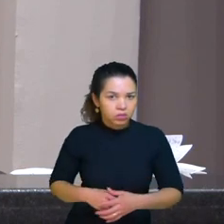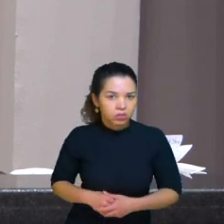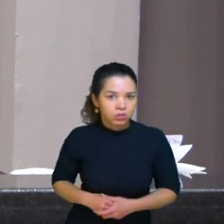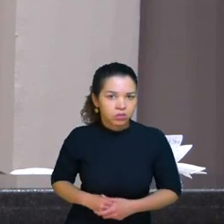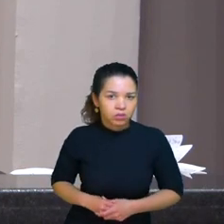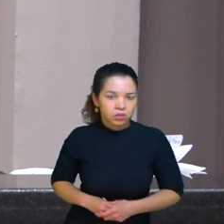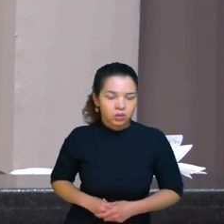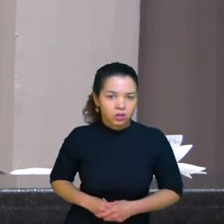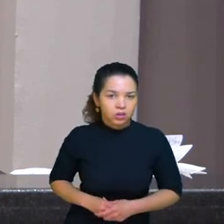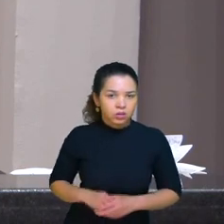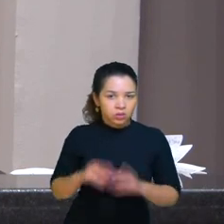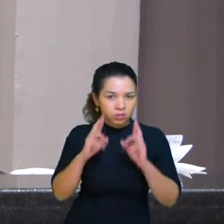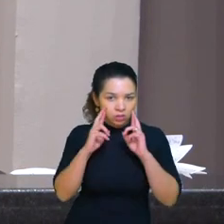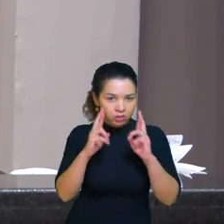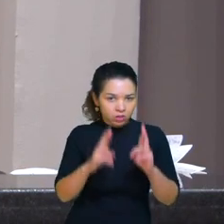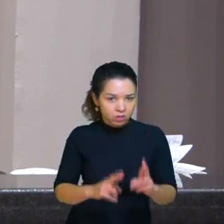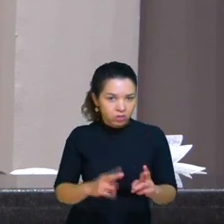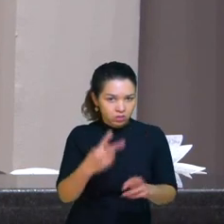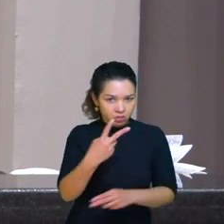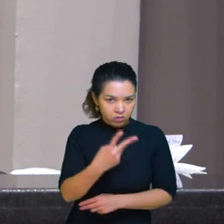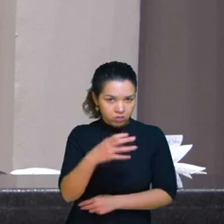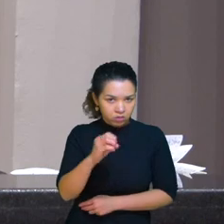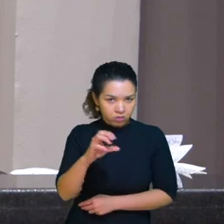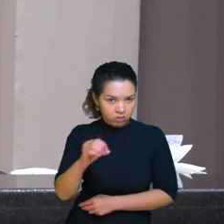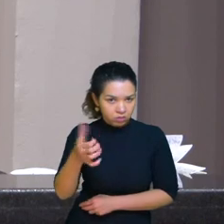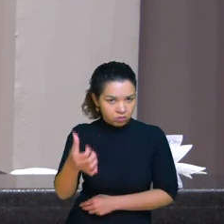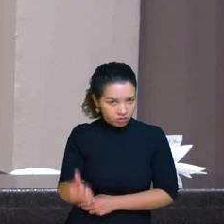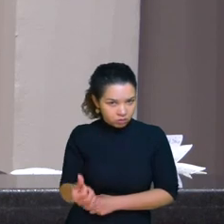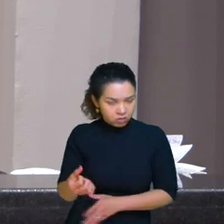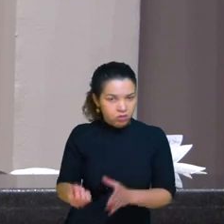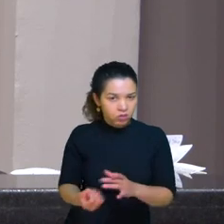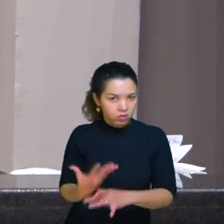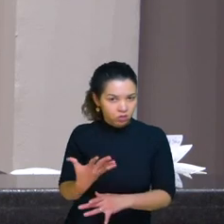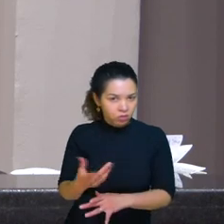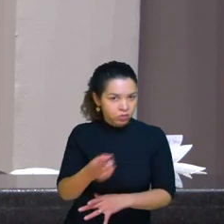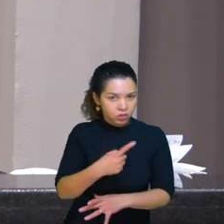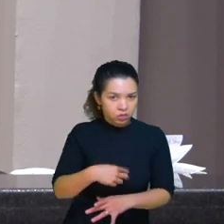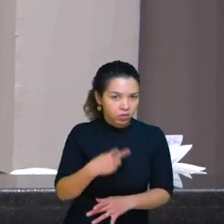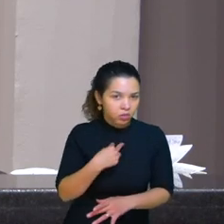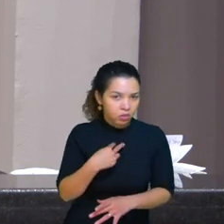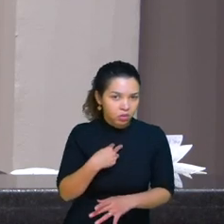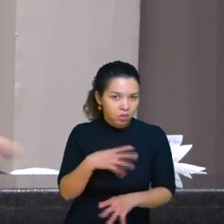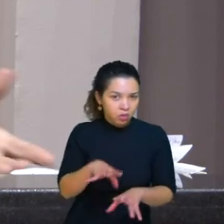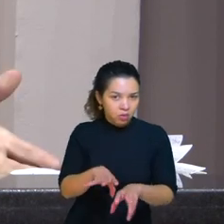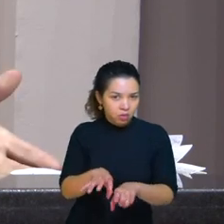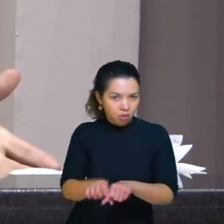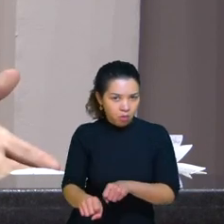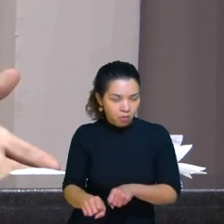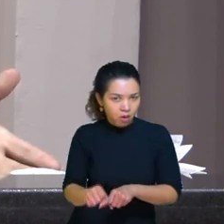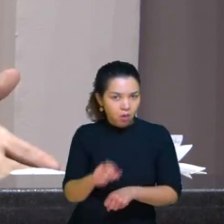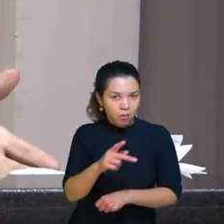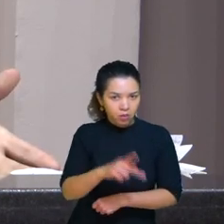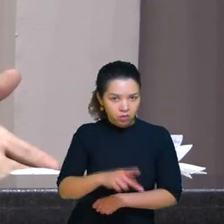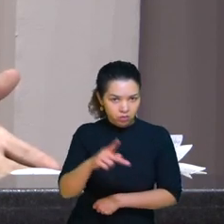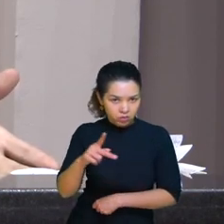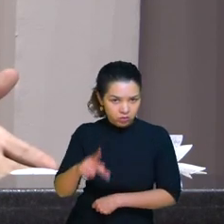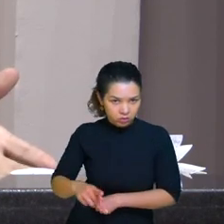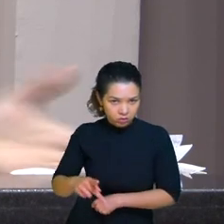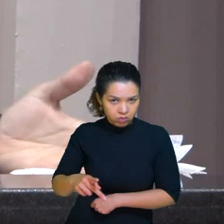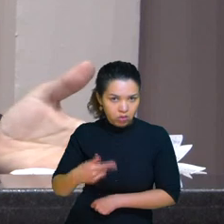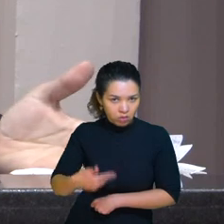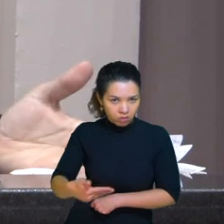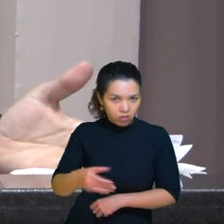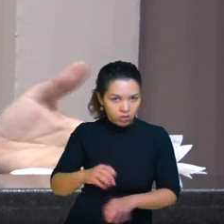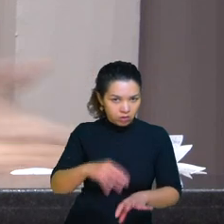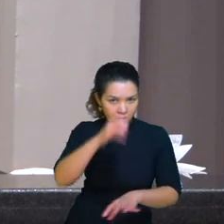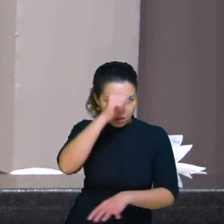todo respeito que 2006 gerou mas não dá para formar um professor alfabetizador com 120 Horas Não é